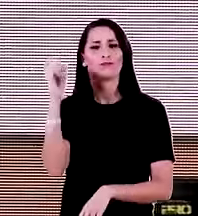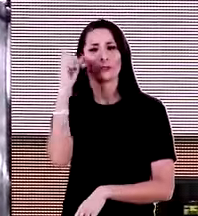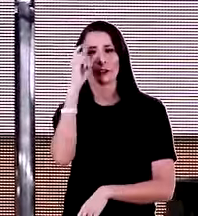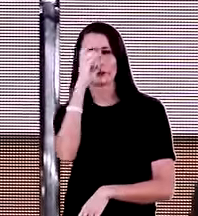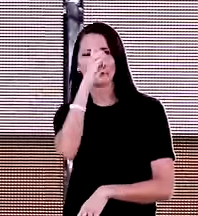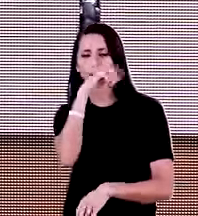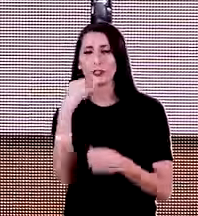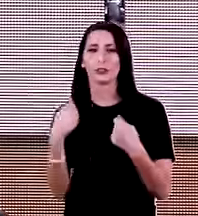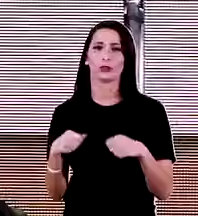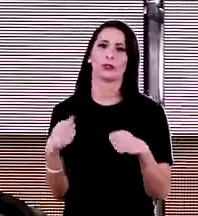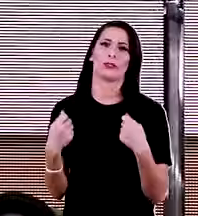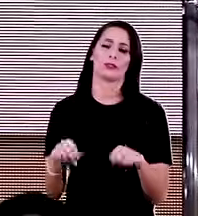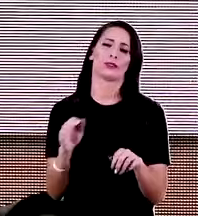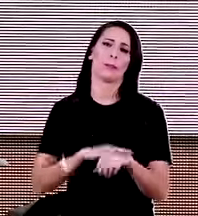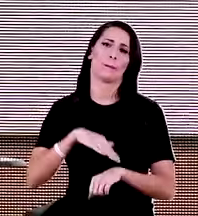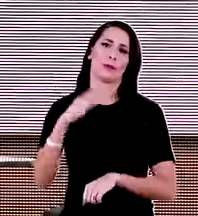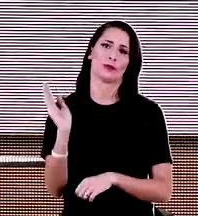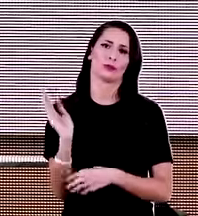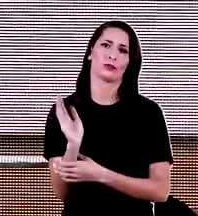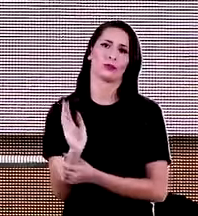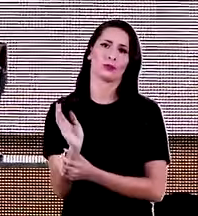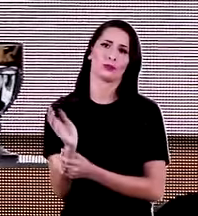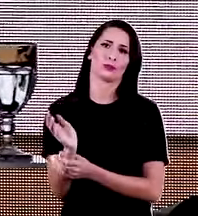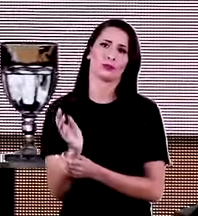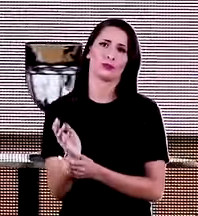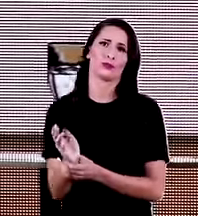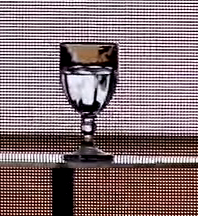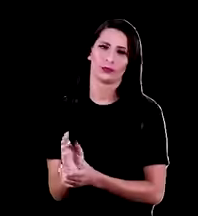mais precisa.